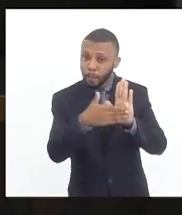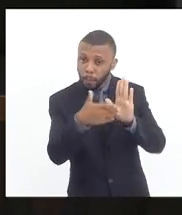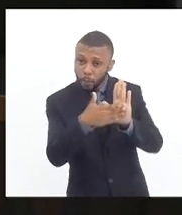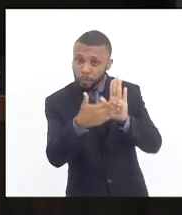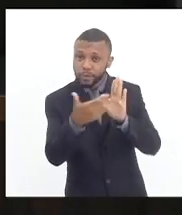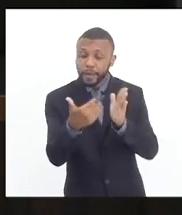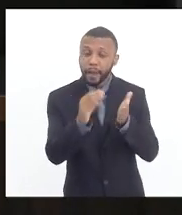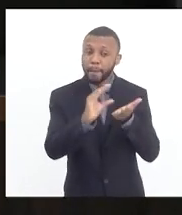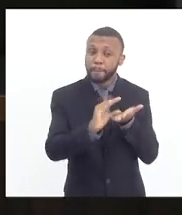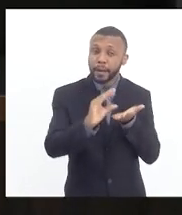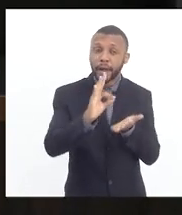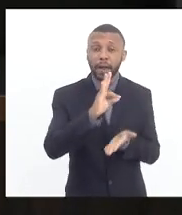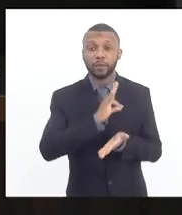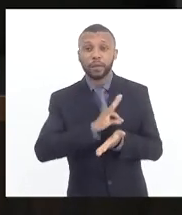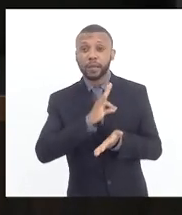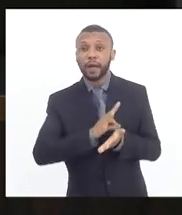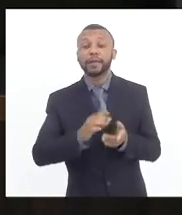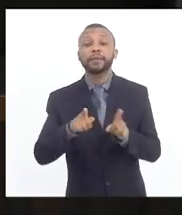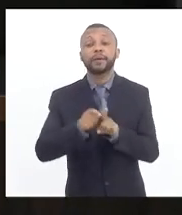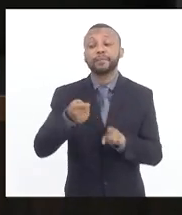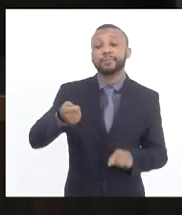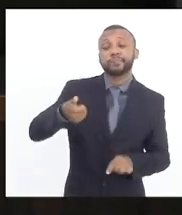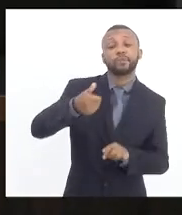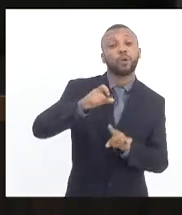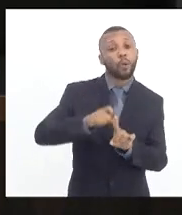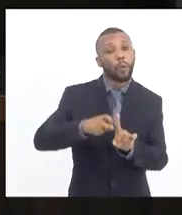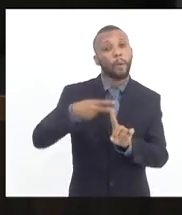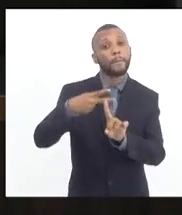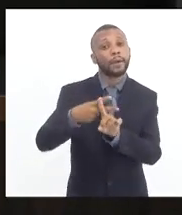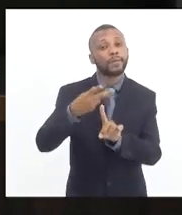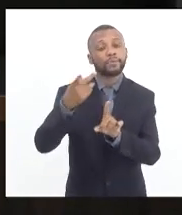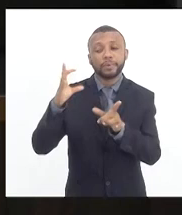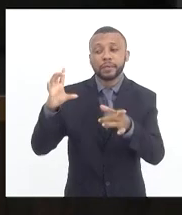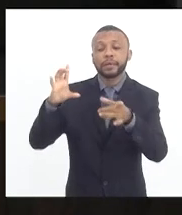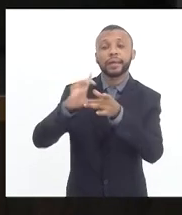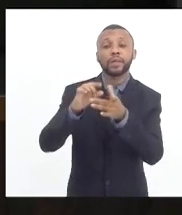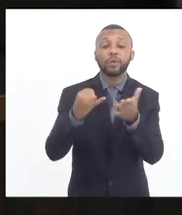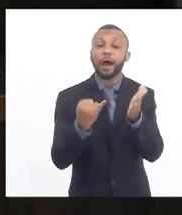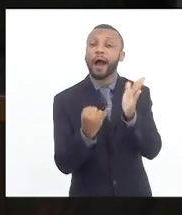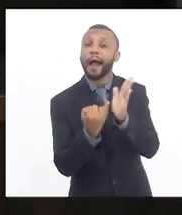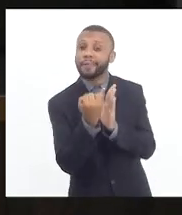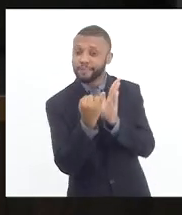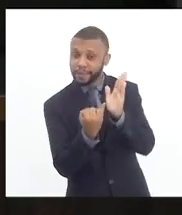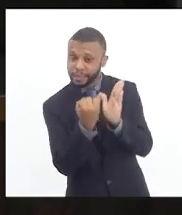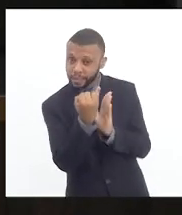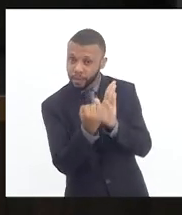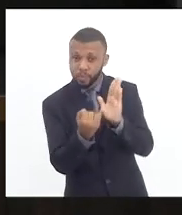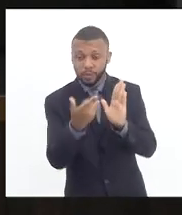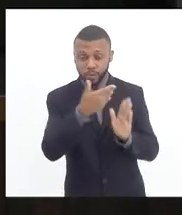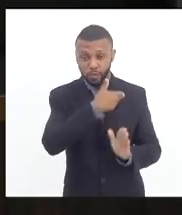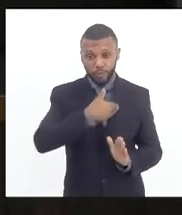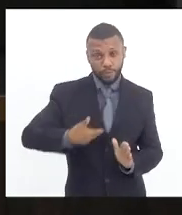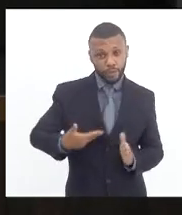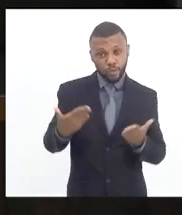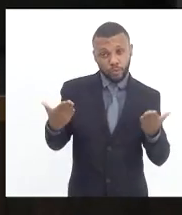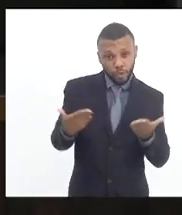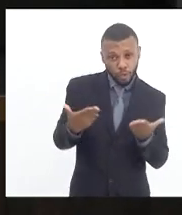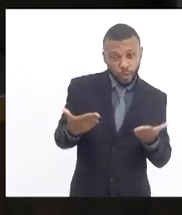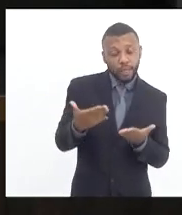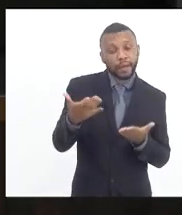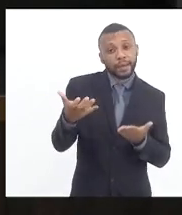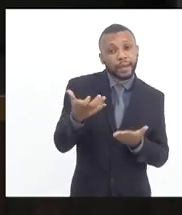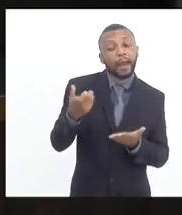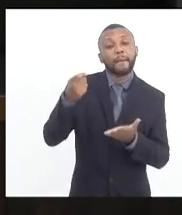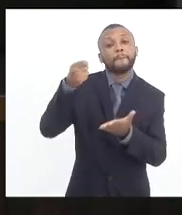pagar e alma e dar o aumento previsto na enrolação e este governo Está propondo sim pagar o